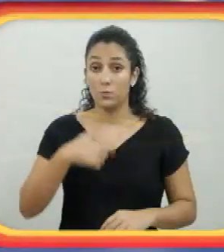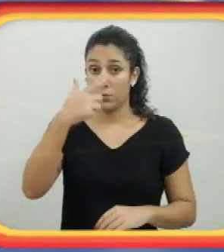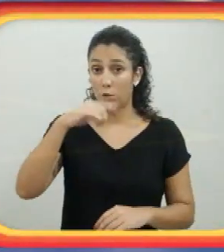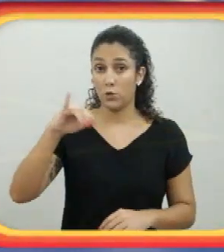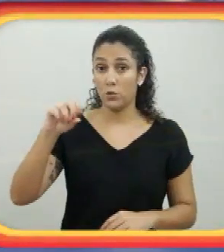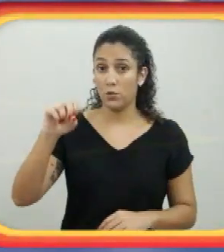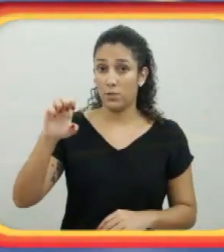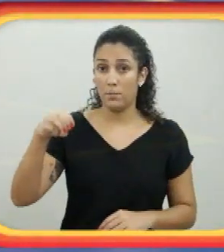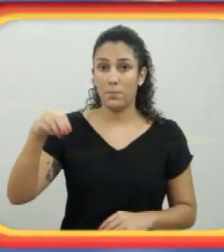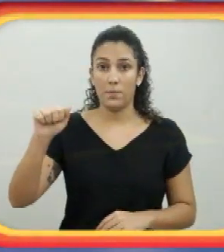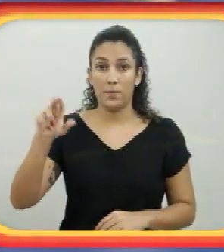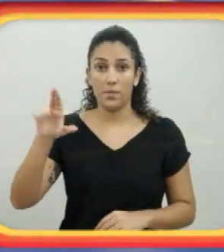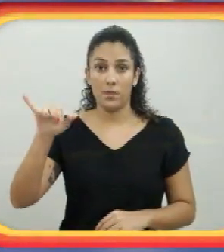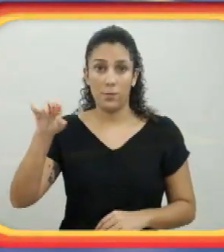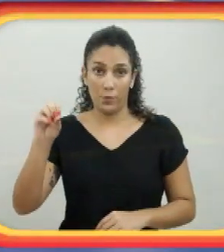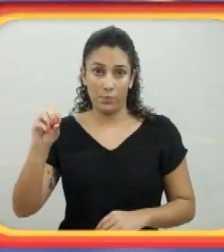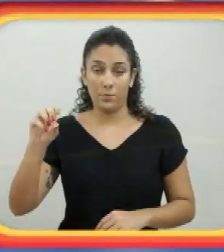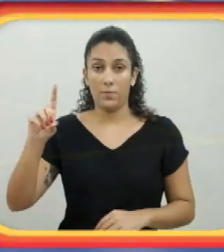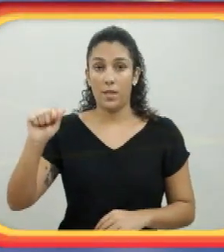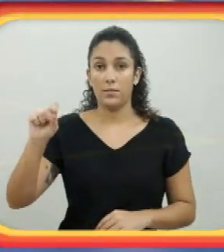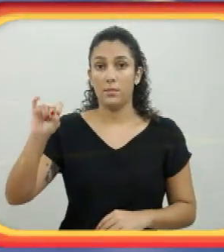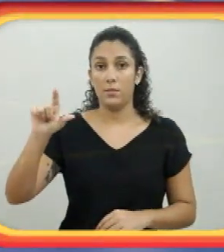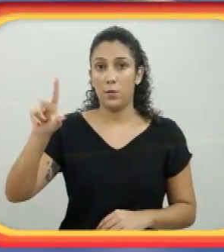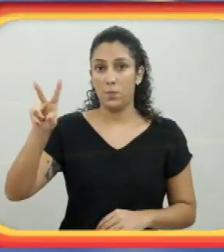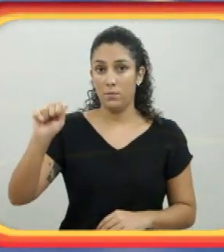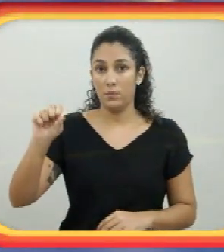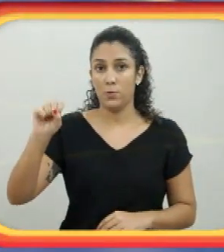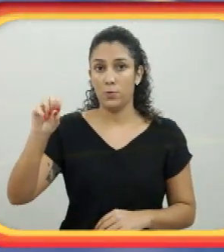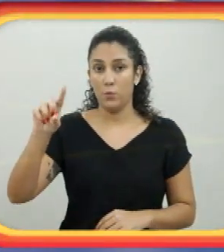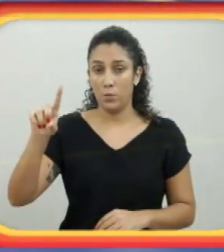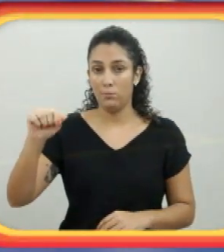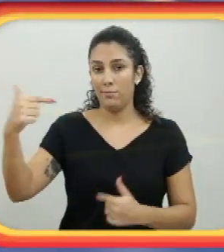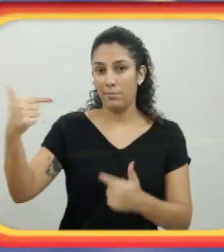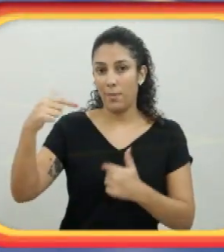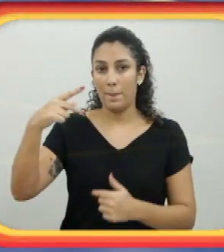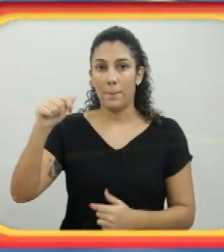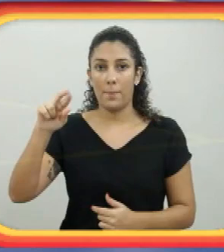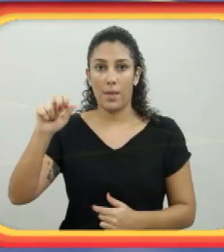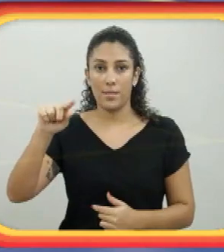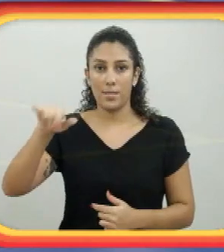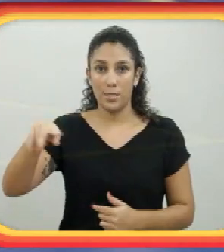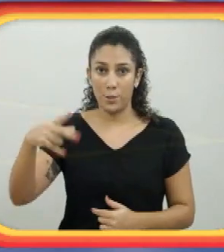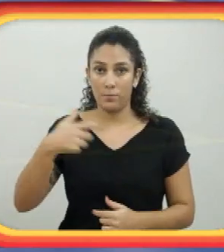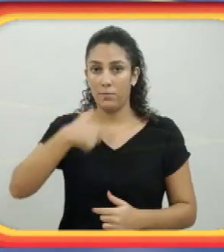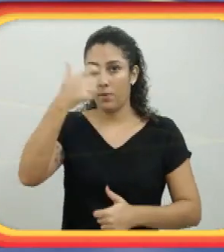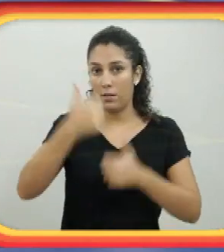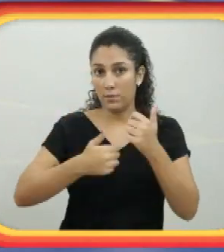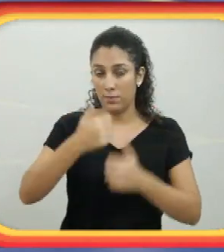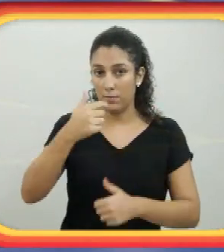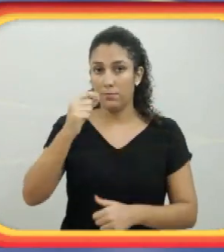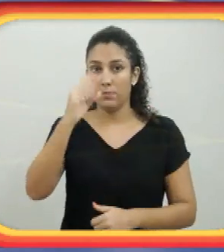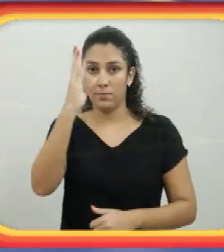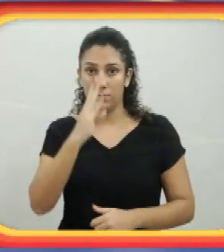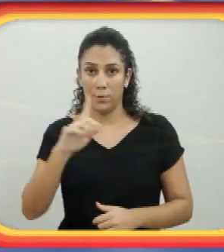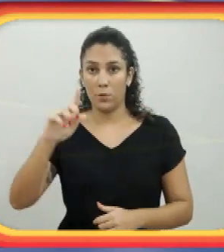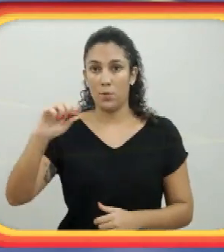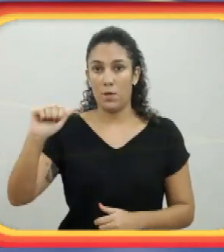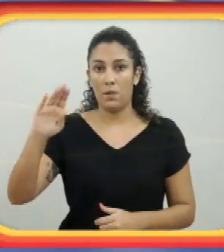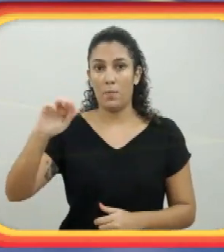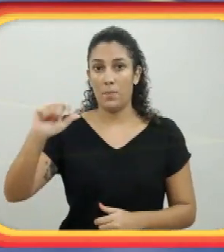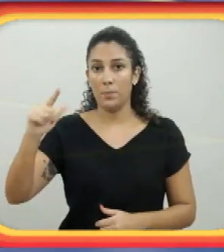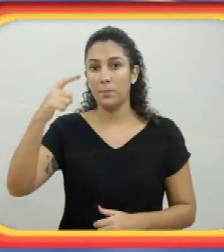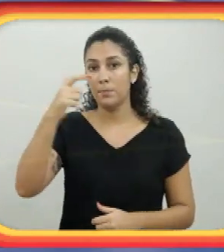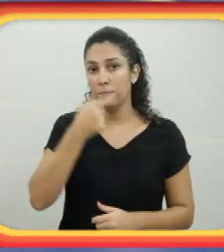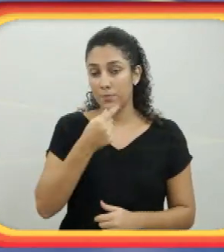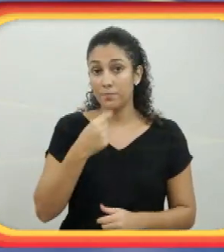Eu sou José Márcio da Silva Souza, conhecido como Parazinho, atleta da seleção brasileira de goalball masculina e